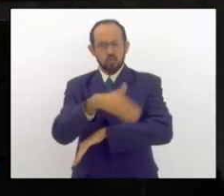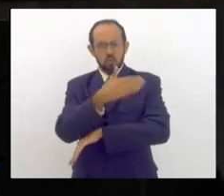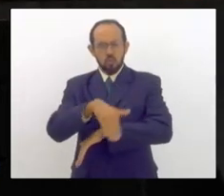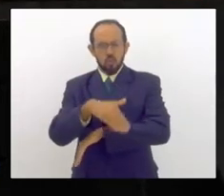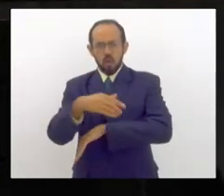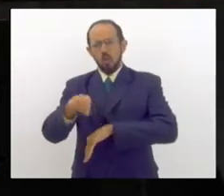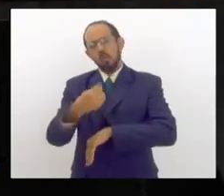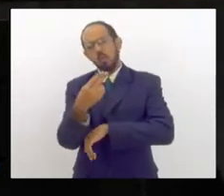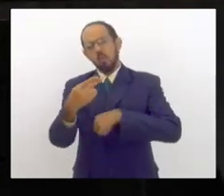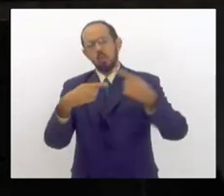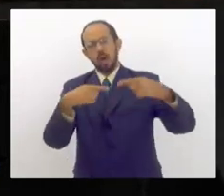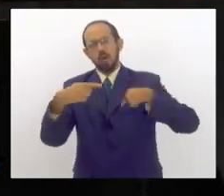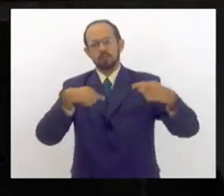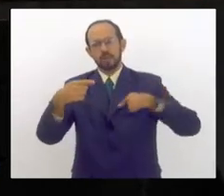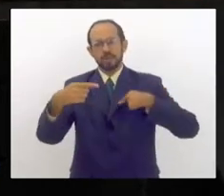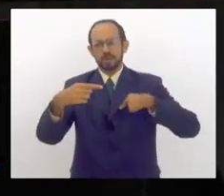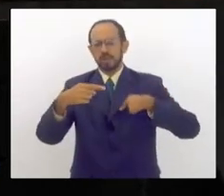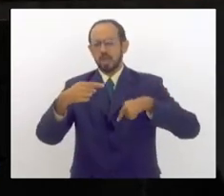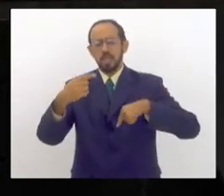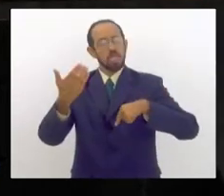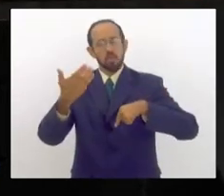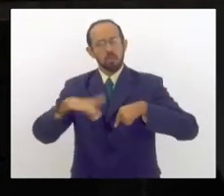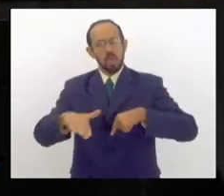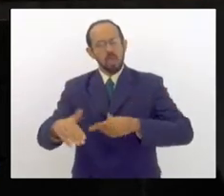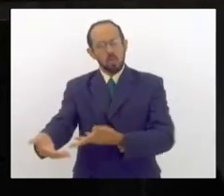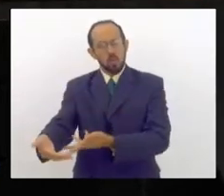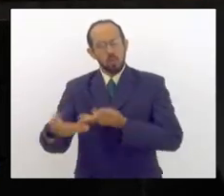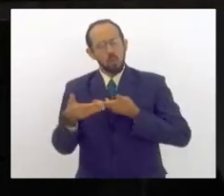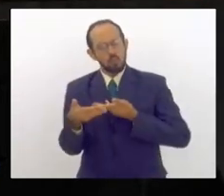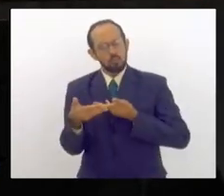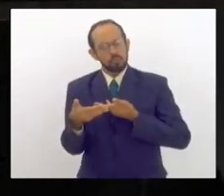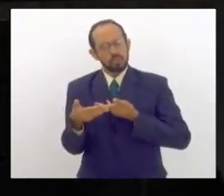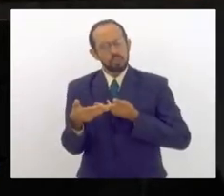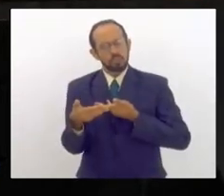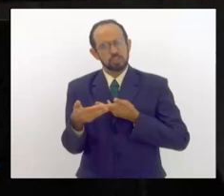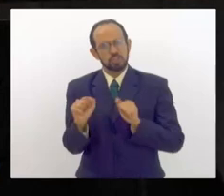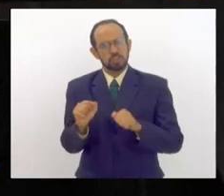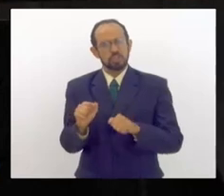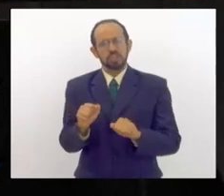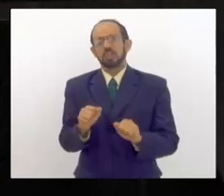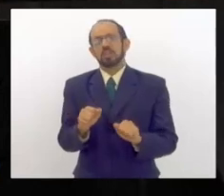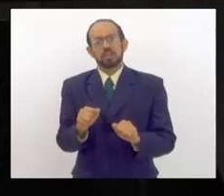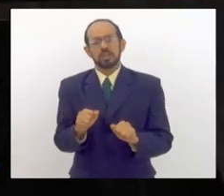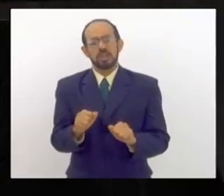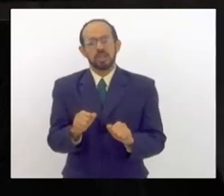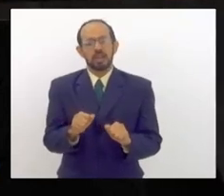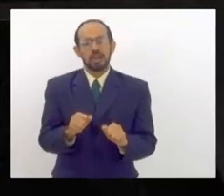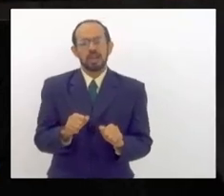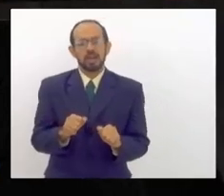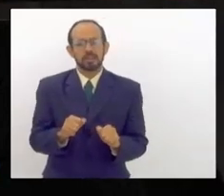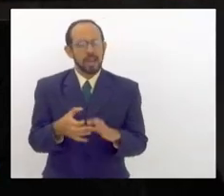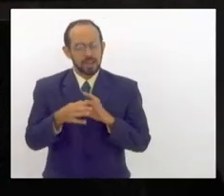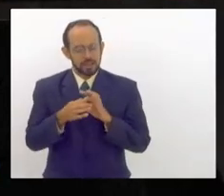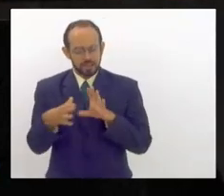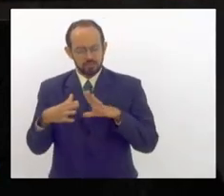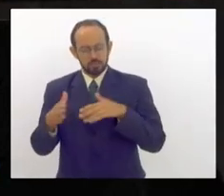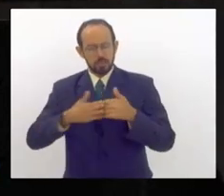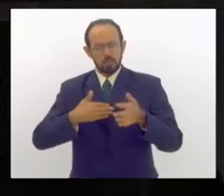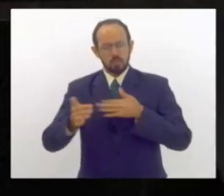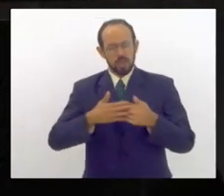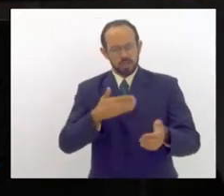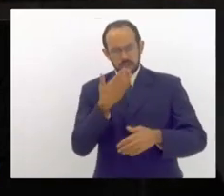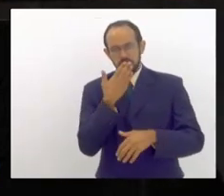não significa que isso seja um convite para qualquer homem, que seu corpo esteja livre para qualquer tipo